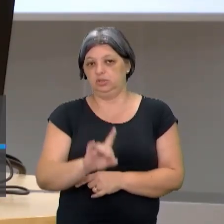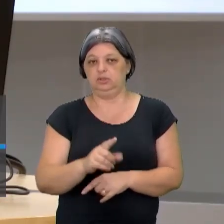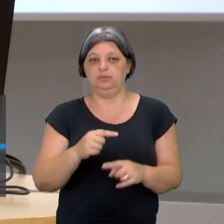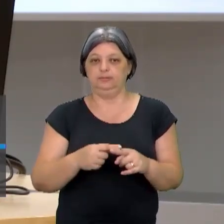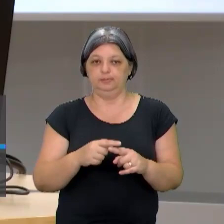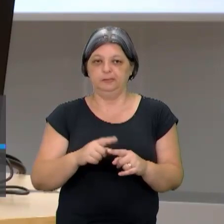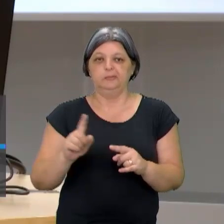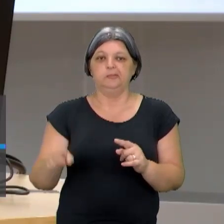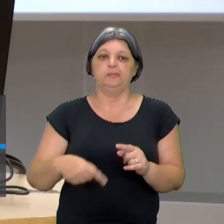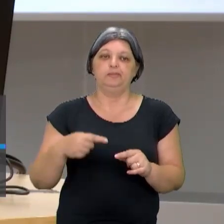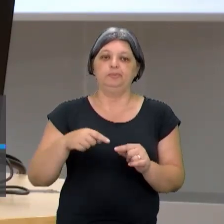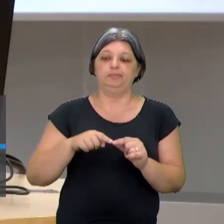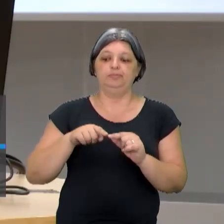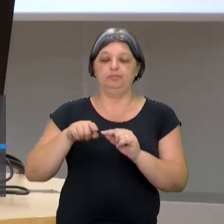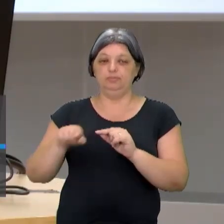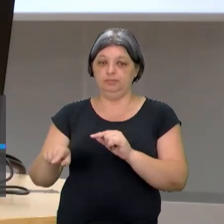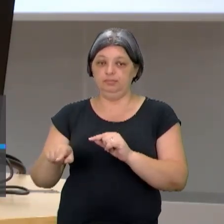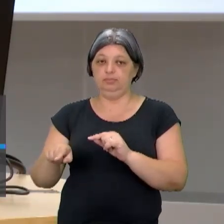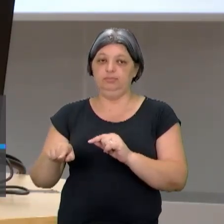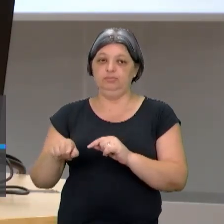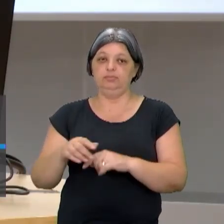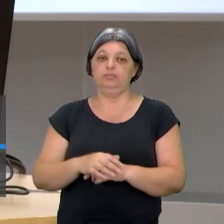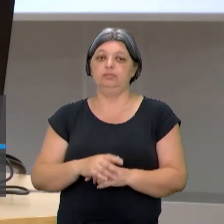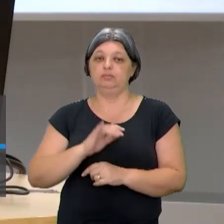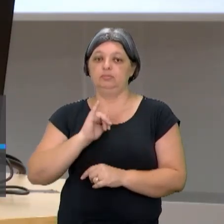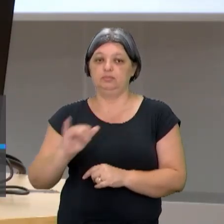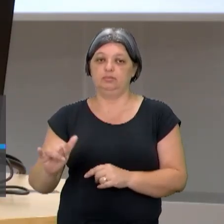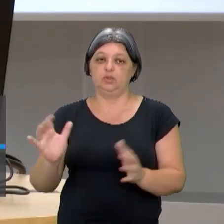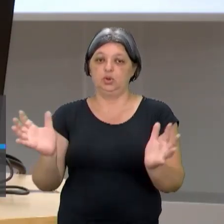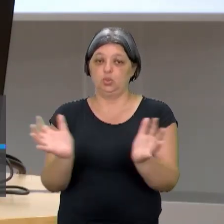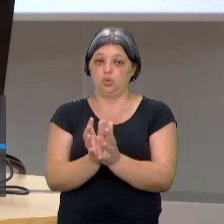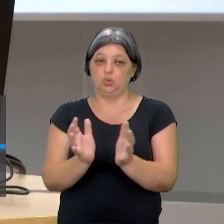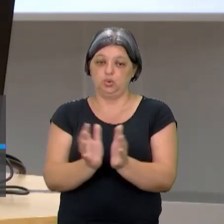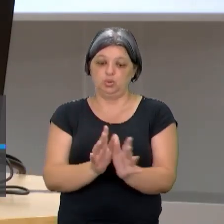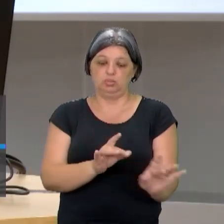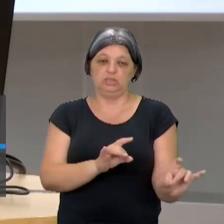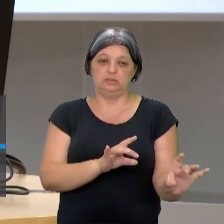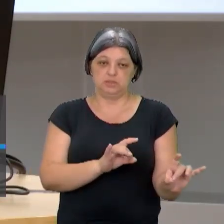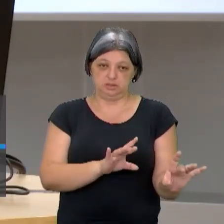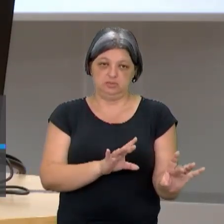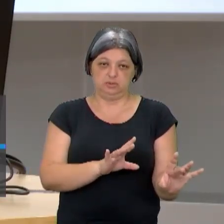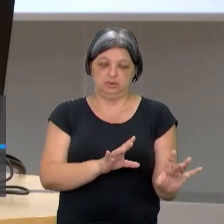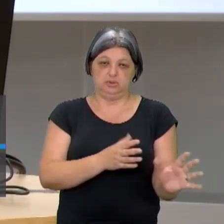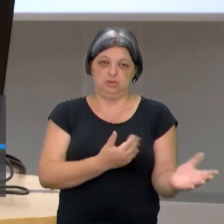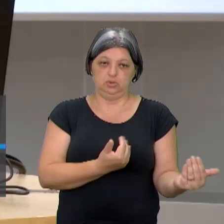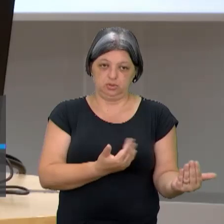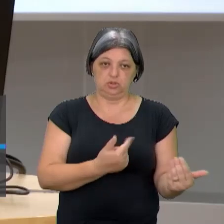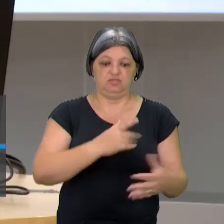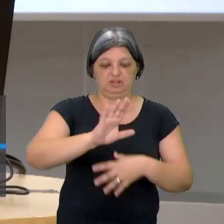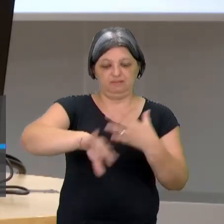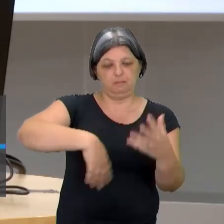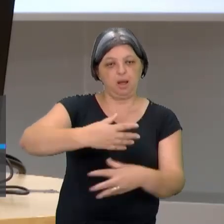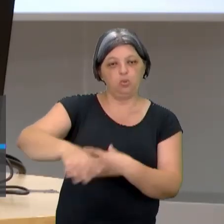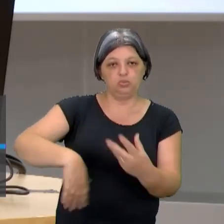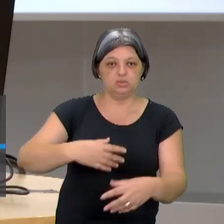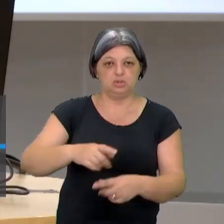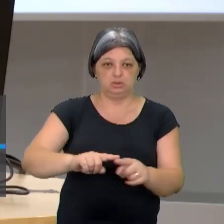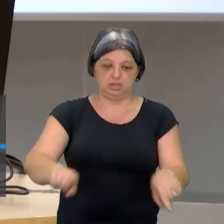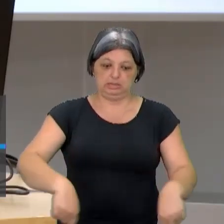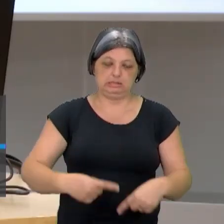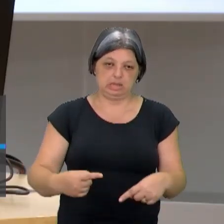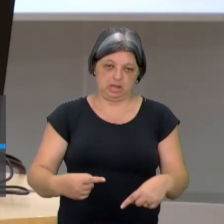falar verticalmente com esse clube específico, certo? Esse clube juvenil que estava bagunçado e tal, para eles